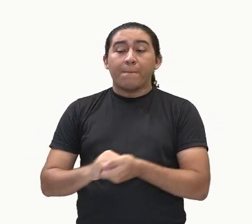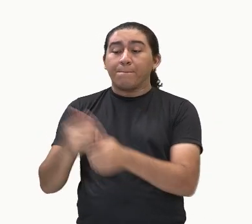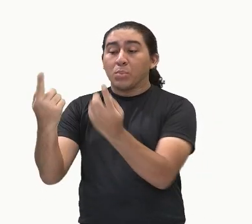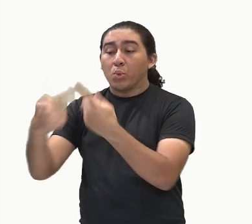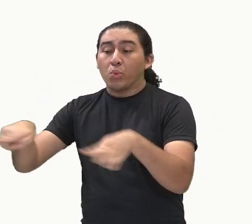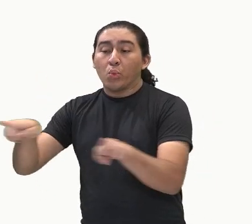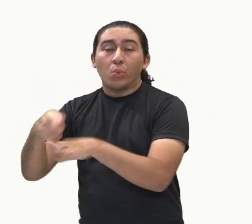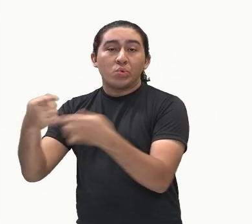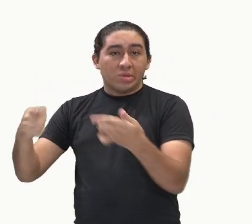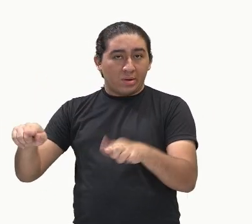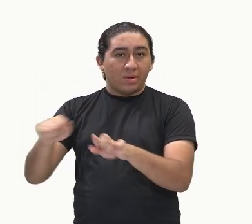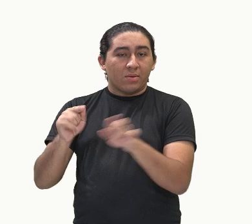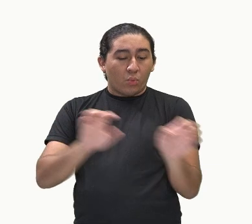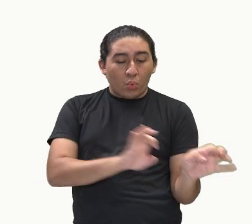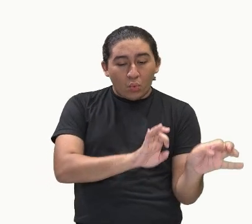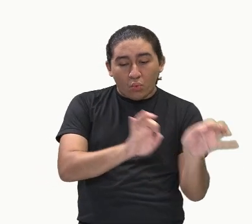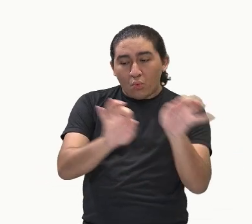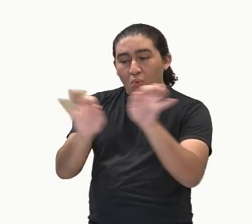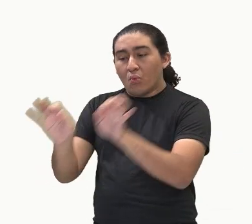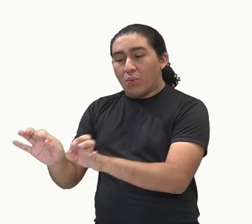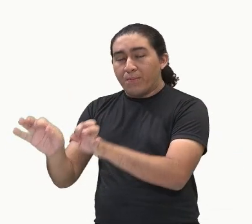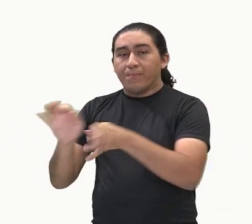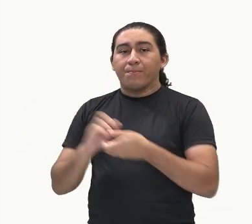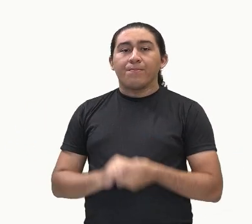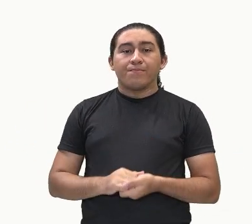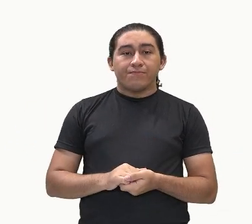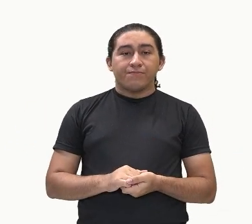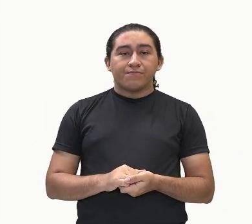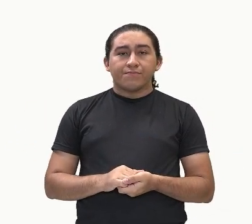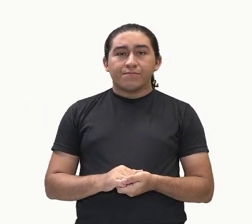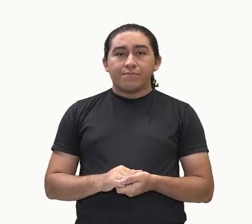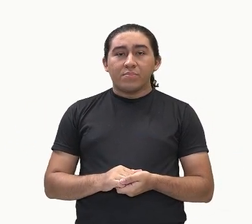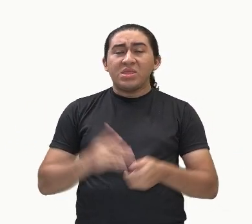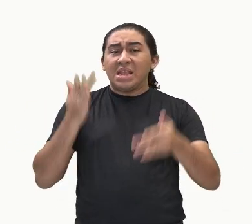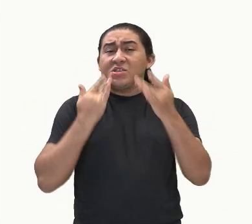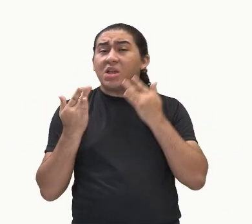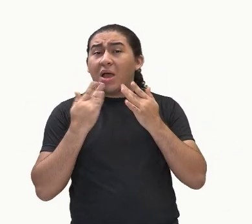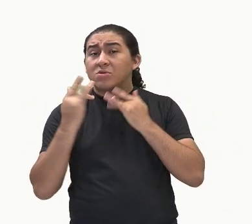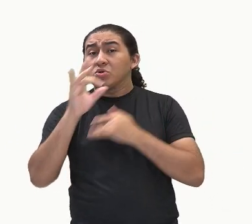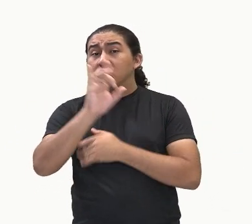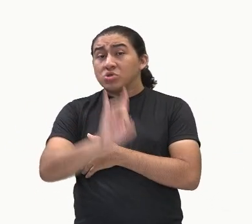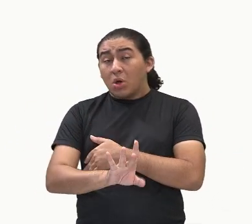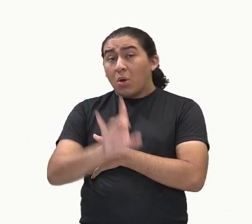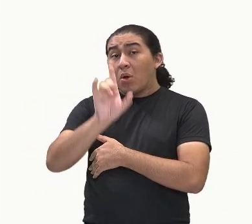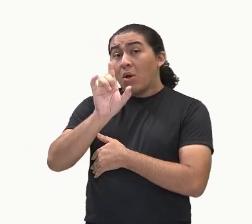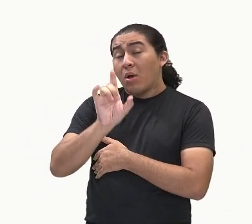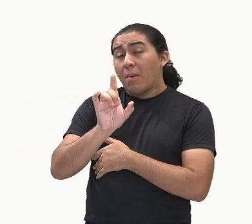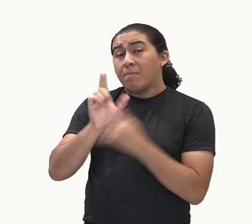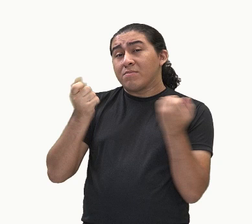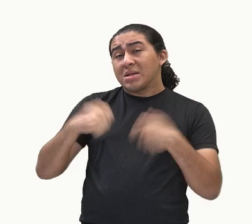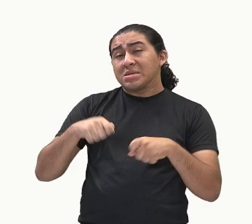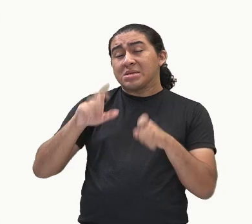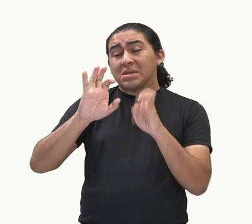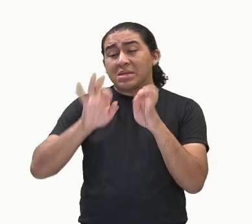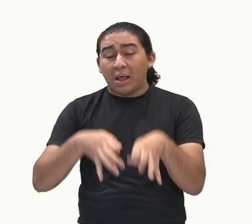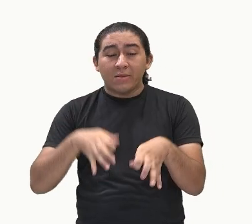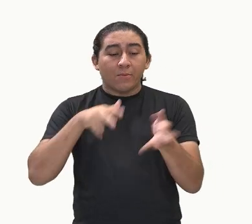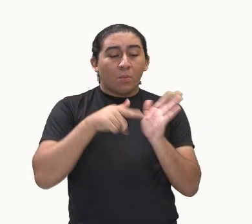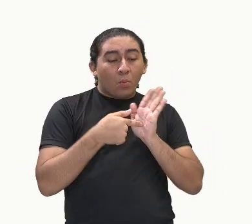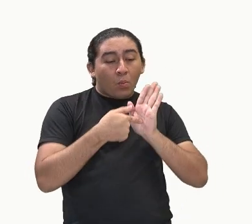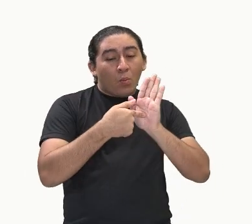música. Tirando a concepção de que o teatro ele só tem que estar o quê?